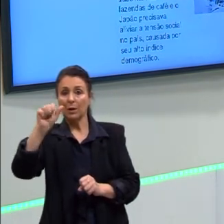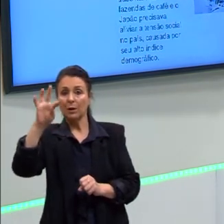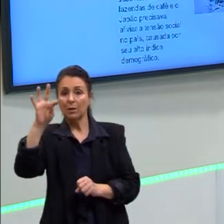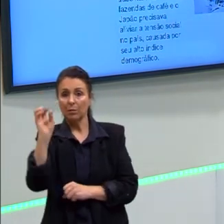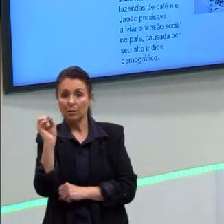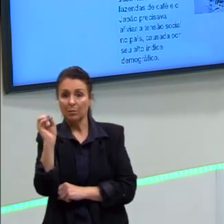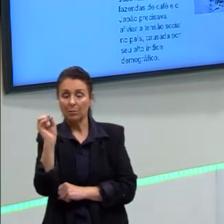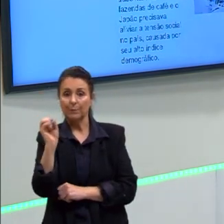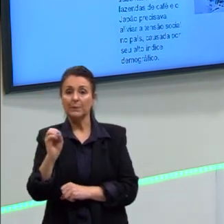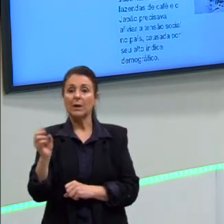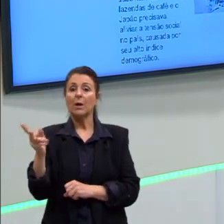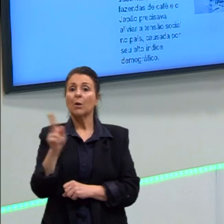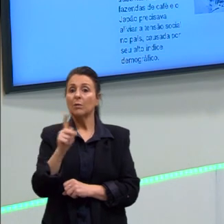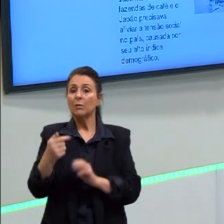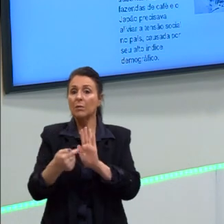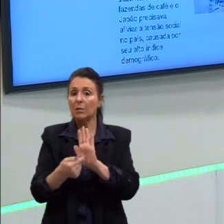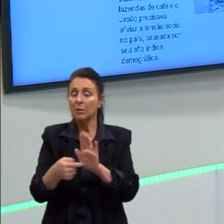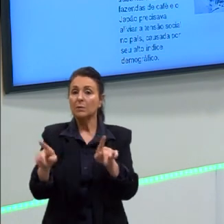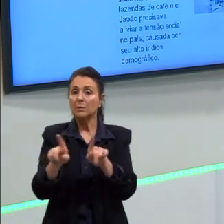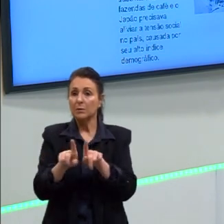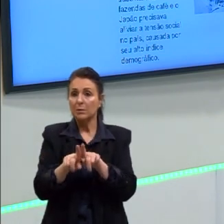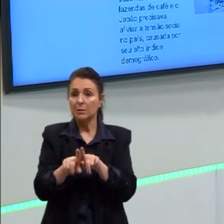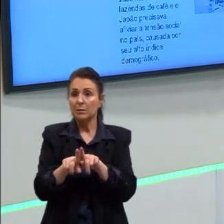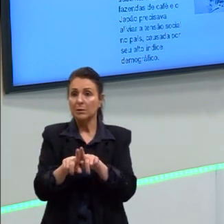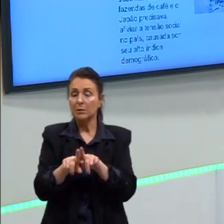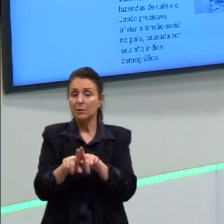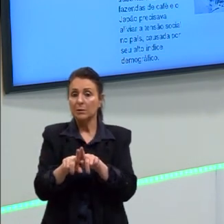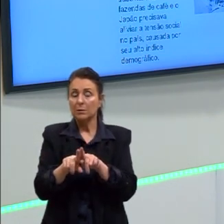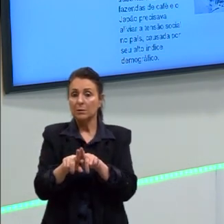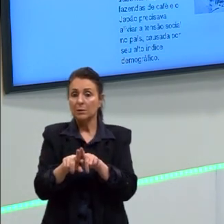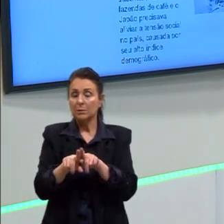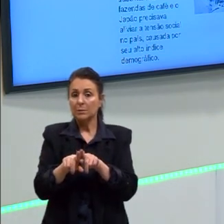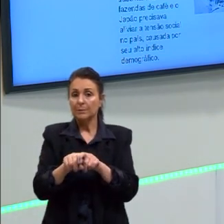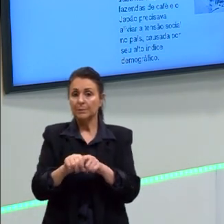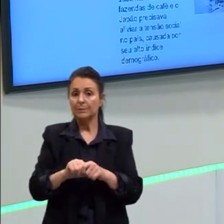E aí aqui eu trago para vocês né os